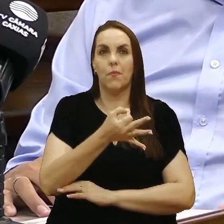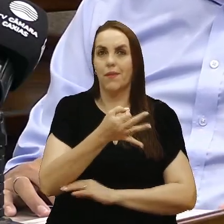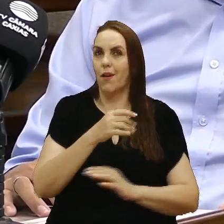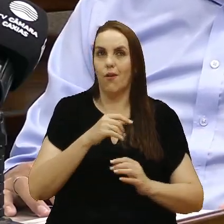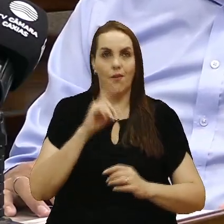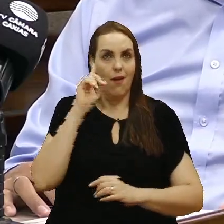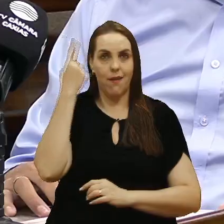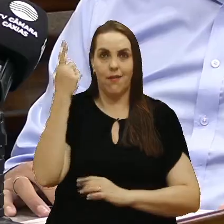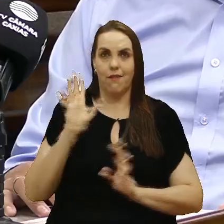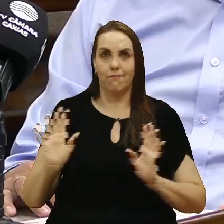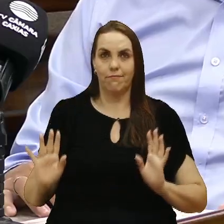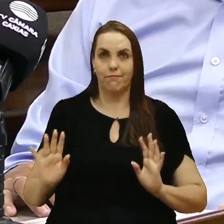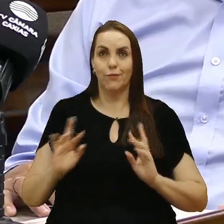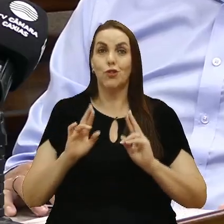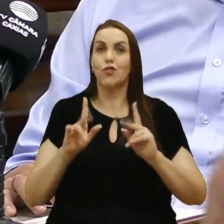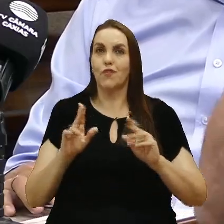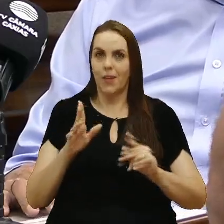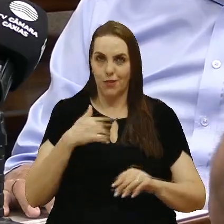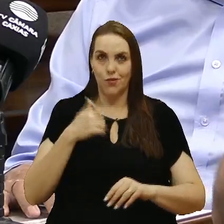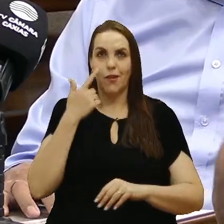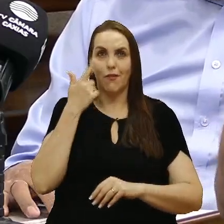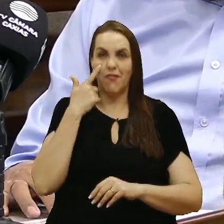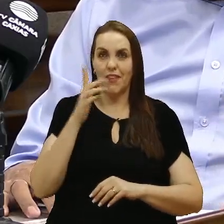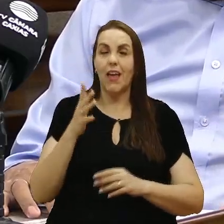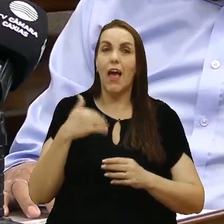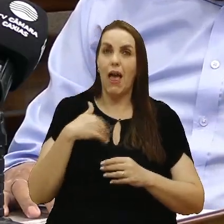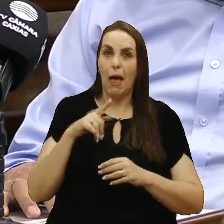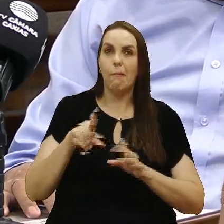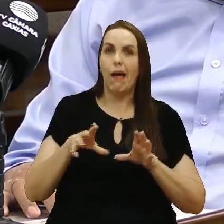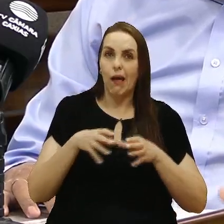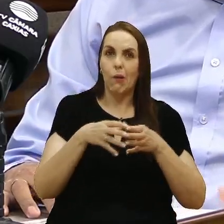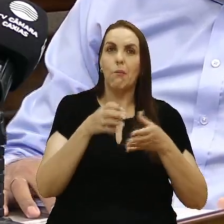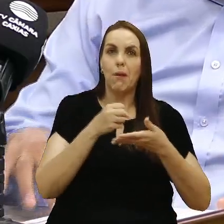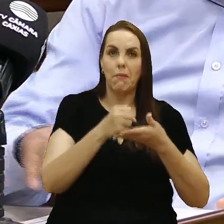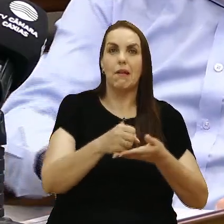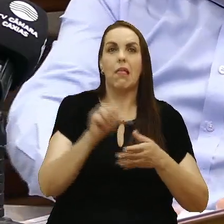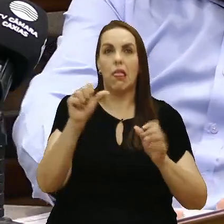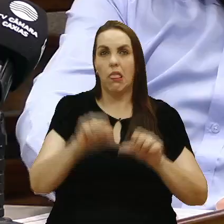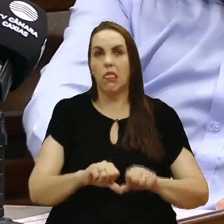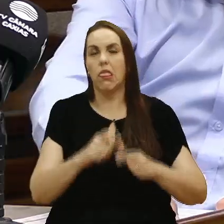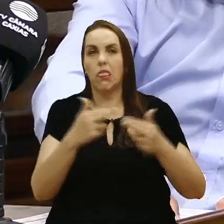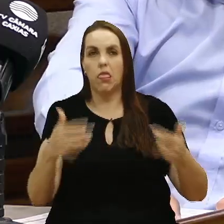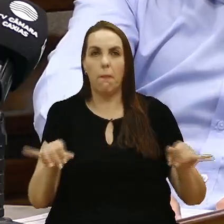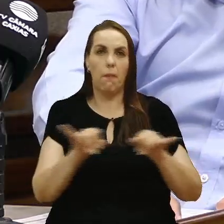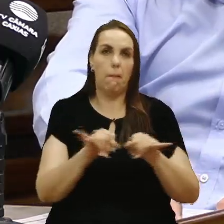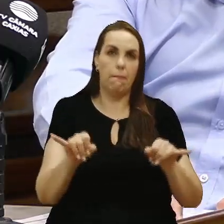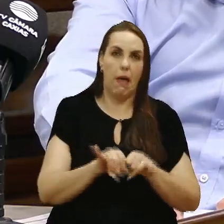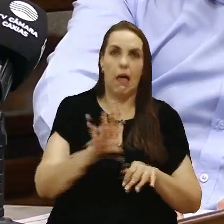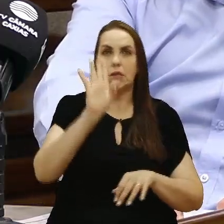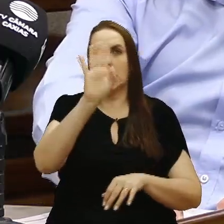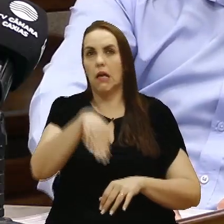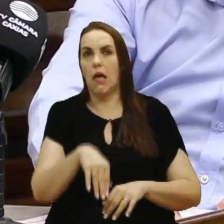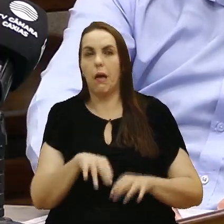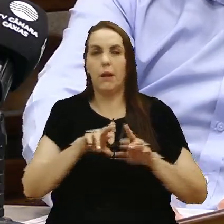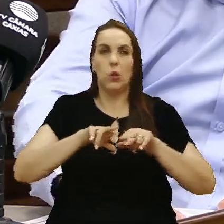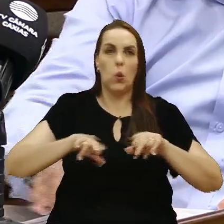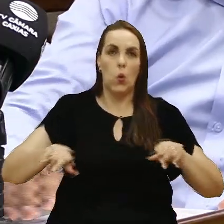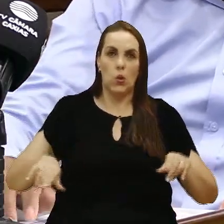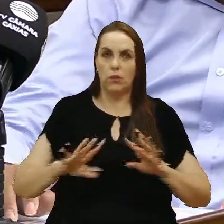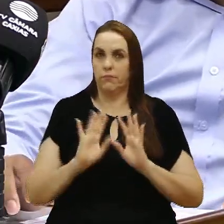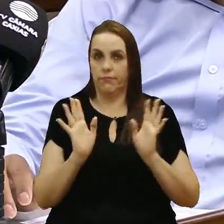ideias. Diferente do que eu já ouvi aqui dizer, mais uma frente parlamentar, porque isso aí banaliza, porque é frente parlamentar para todas as